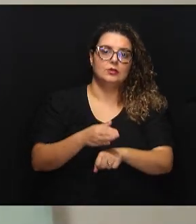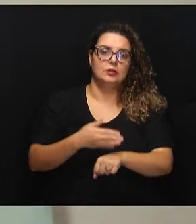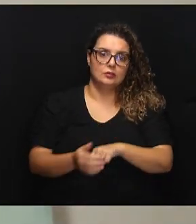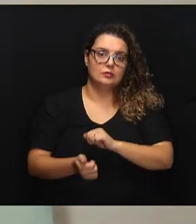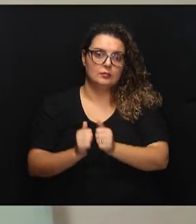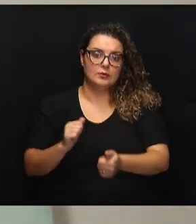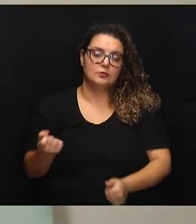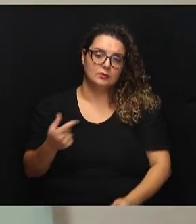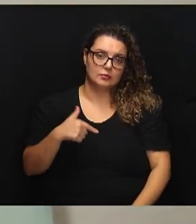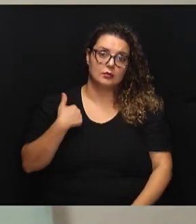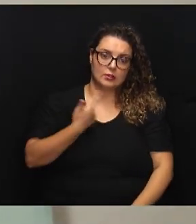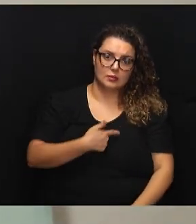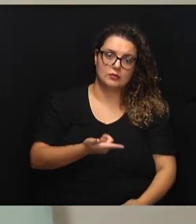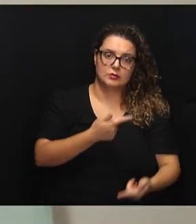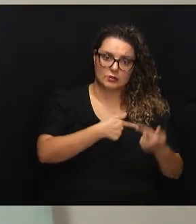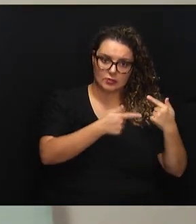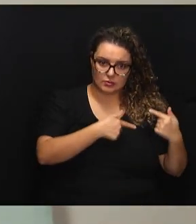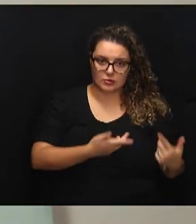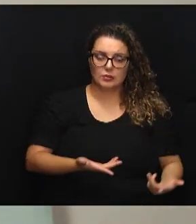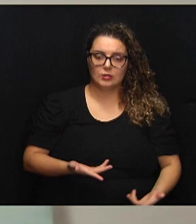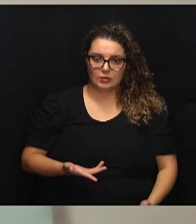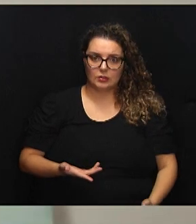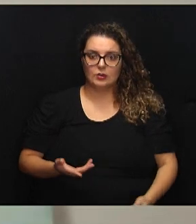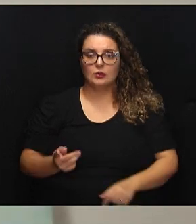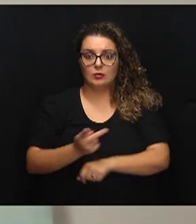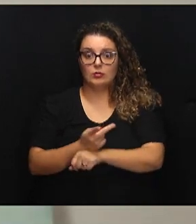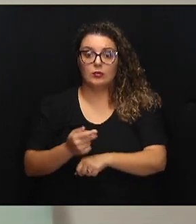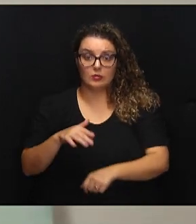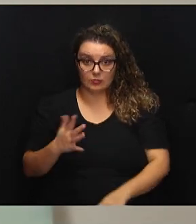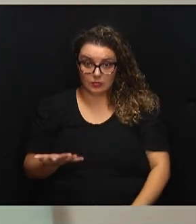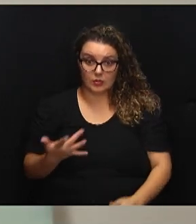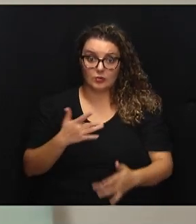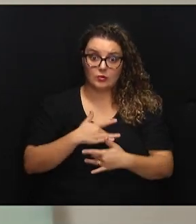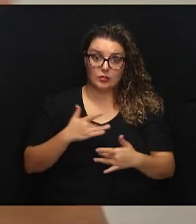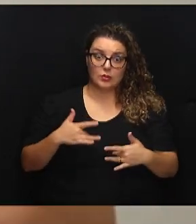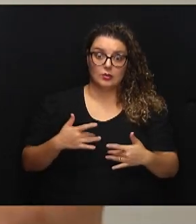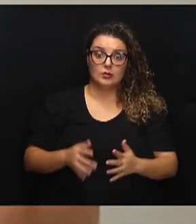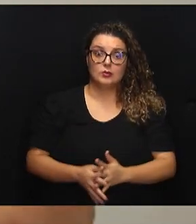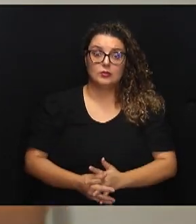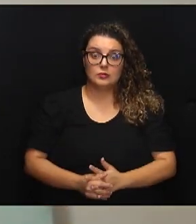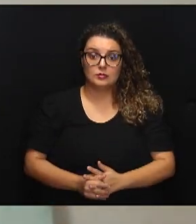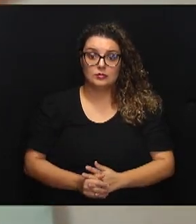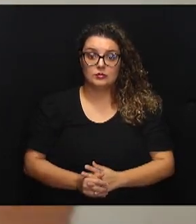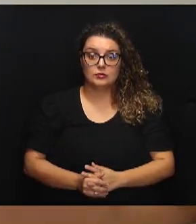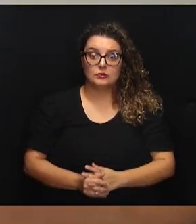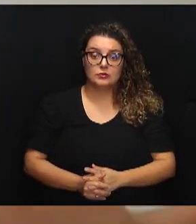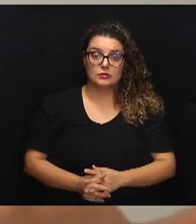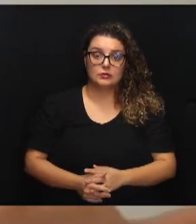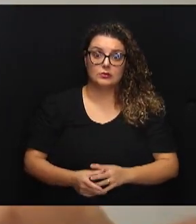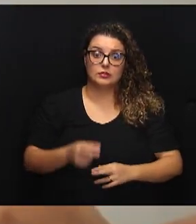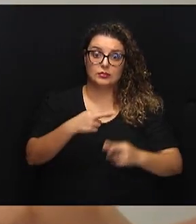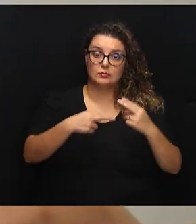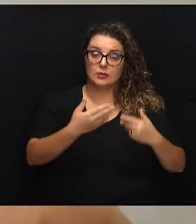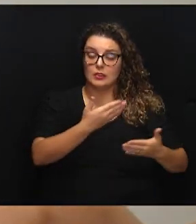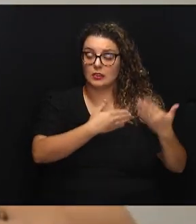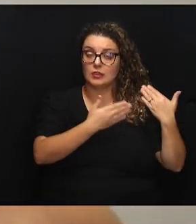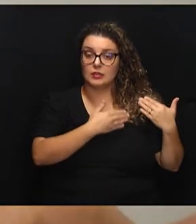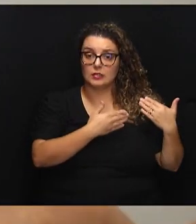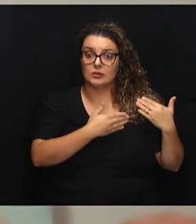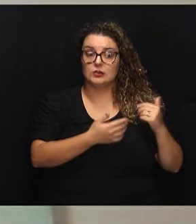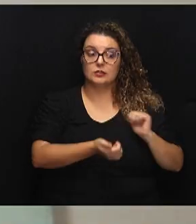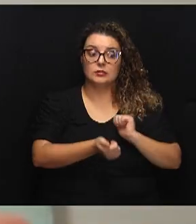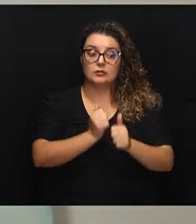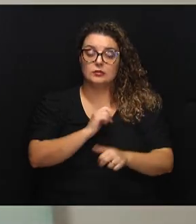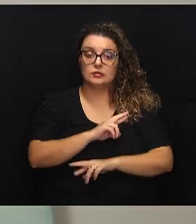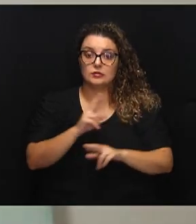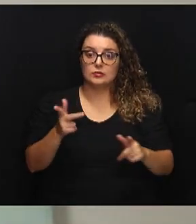esporte, a buscar mais isso, né, de uma forma saudável. E talvez a gente tinha uma relação diferente com o esporte anteriormente.